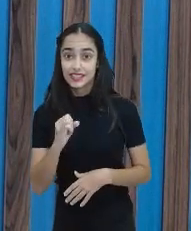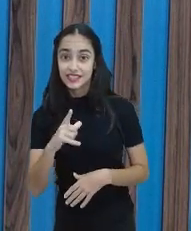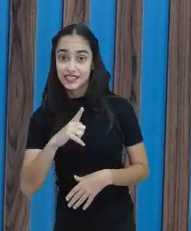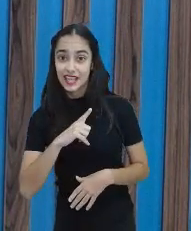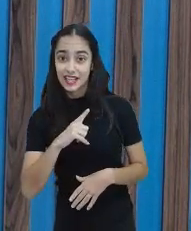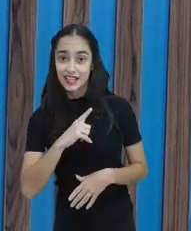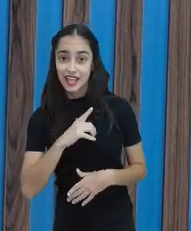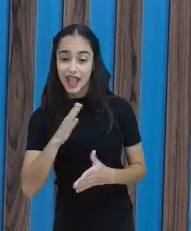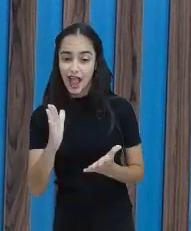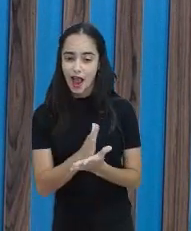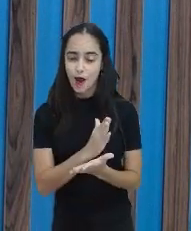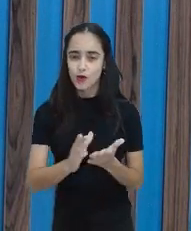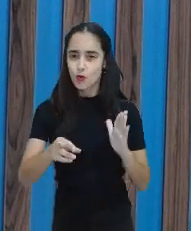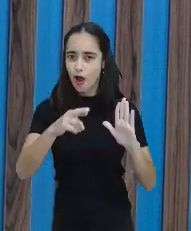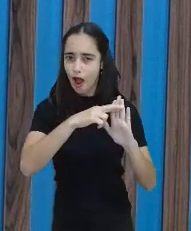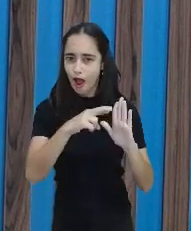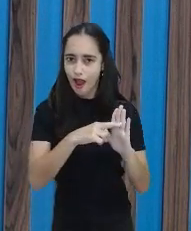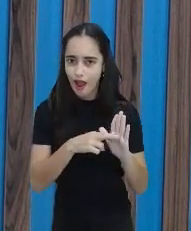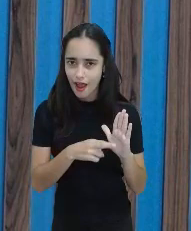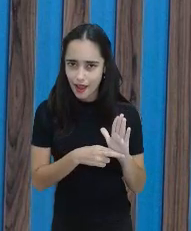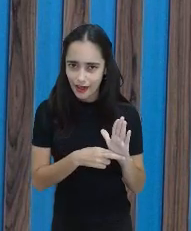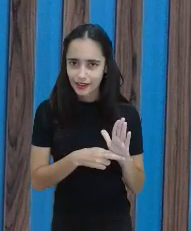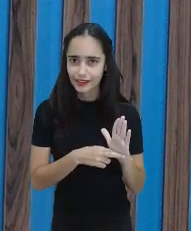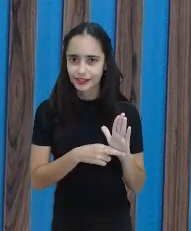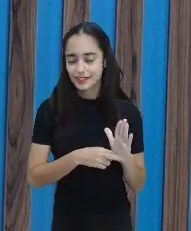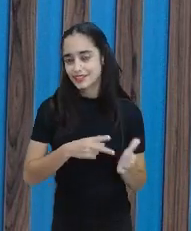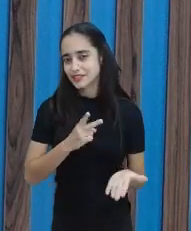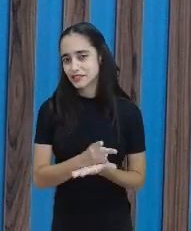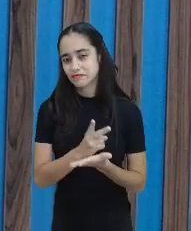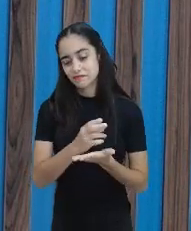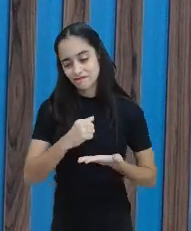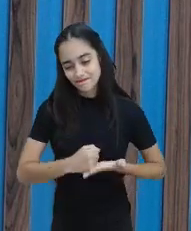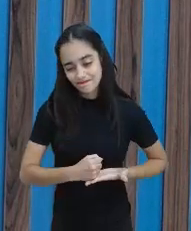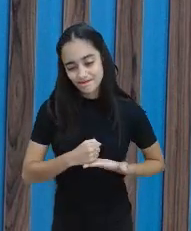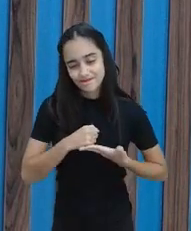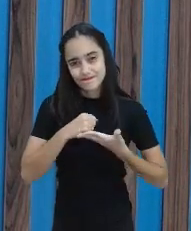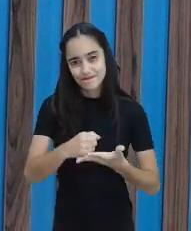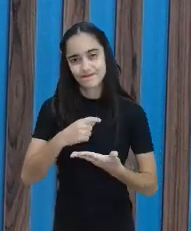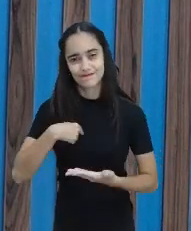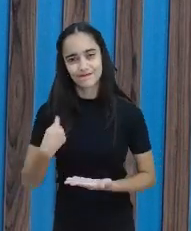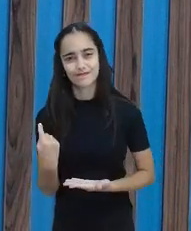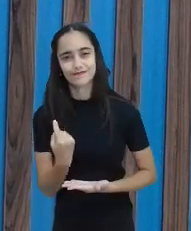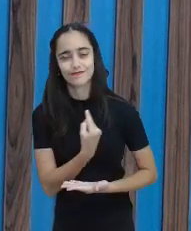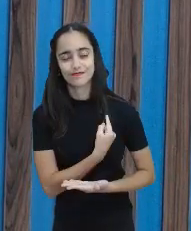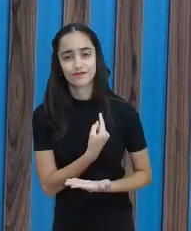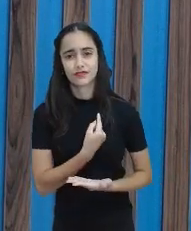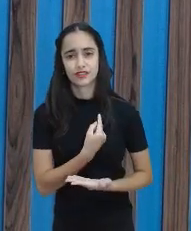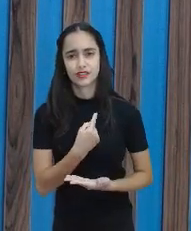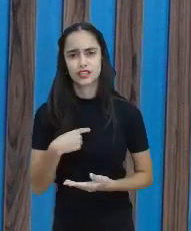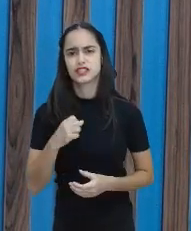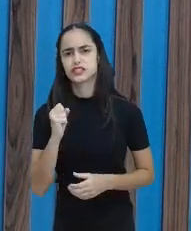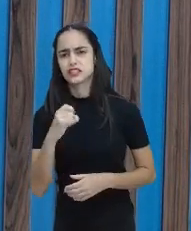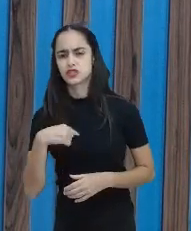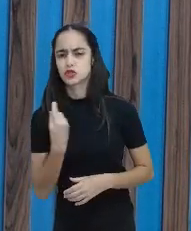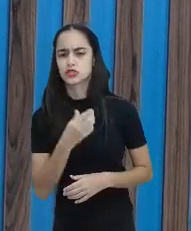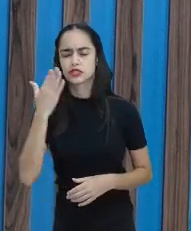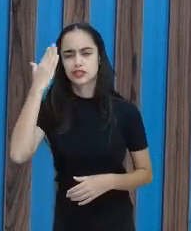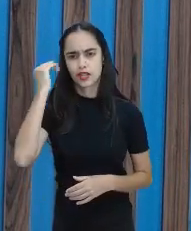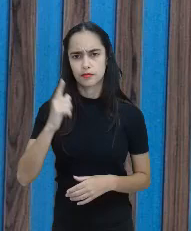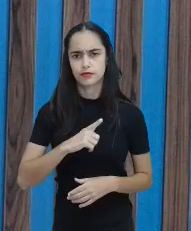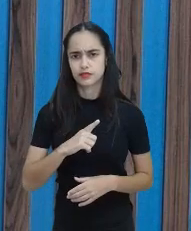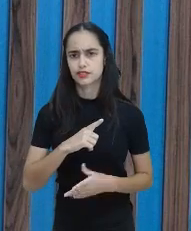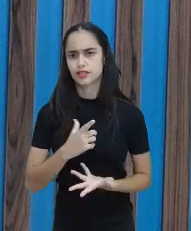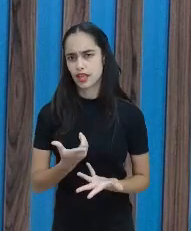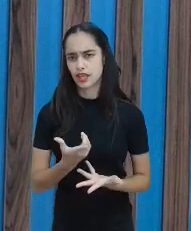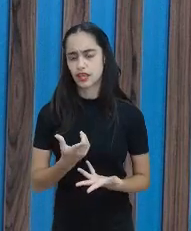que tem, né, que rege aí nossa Constituição, né, que pode ser utilizado aí dentro dos